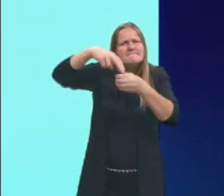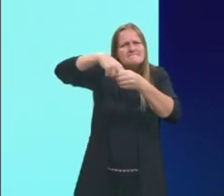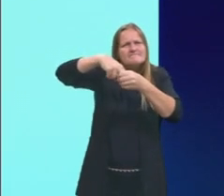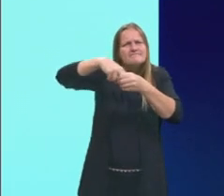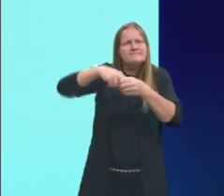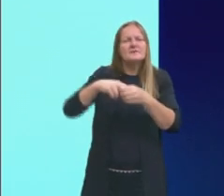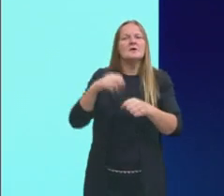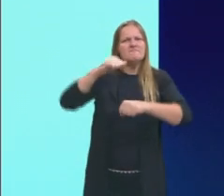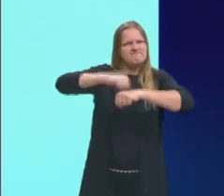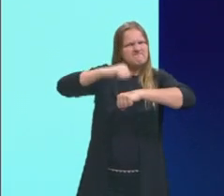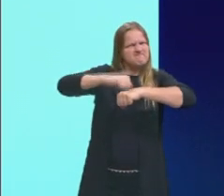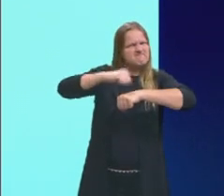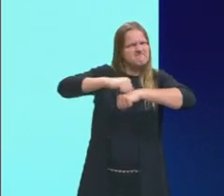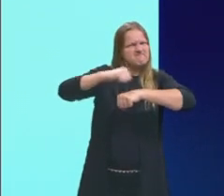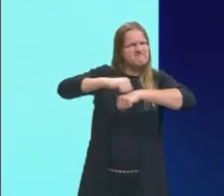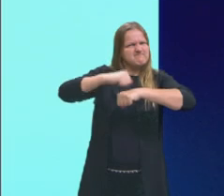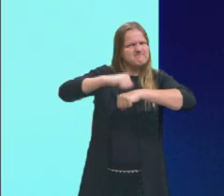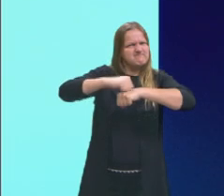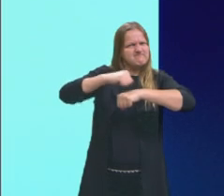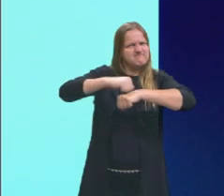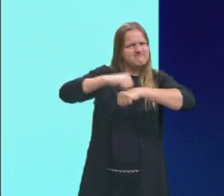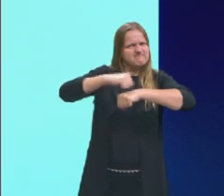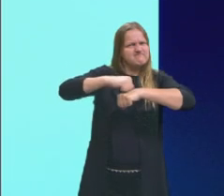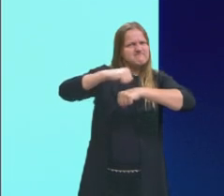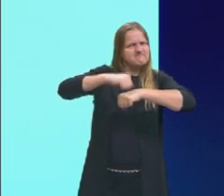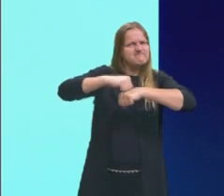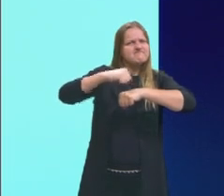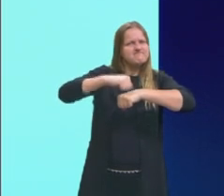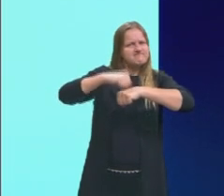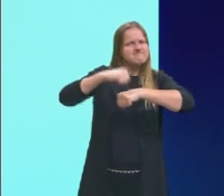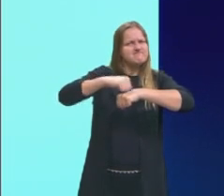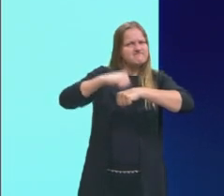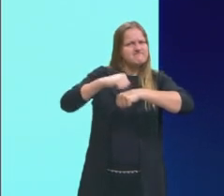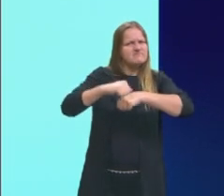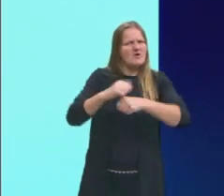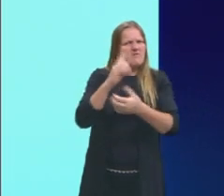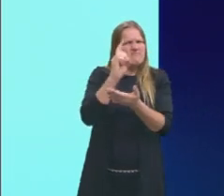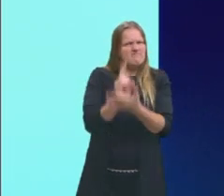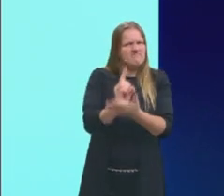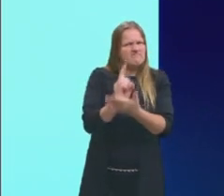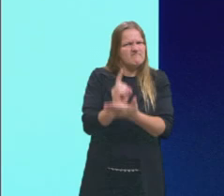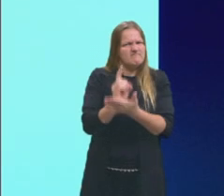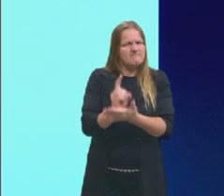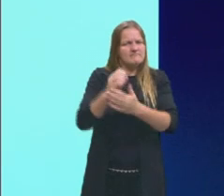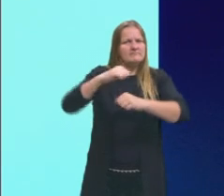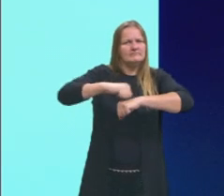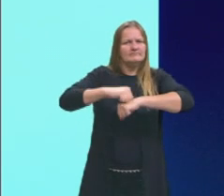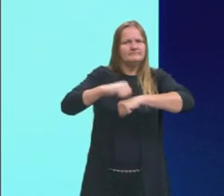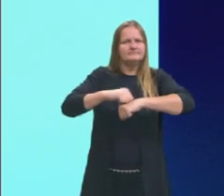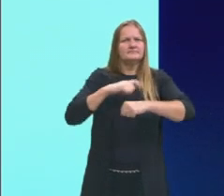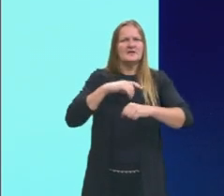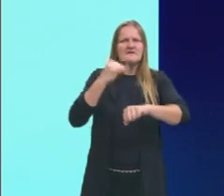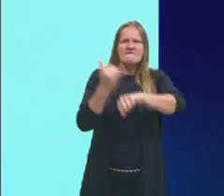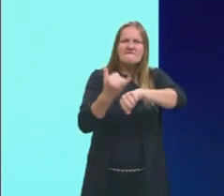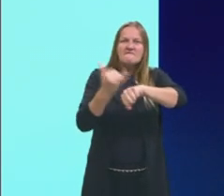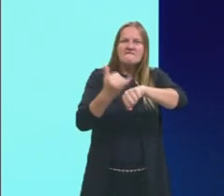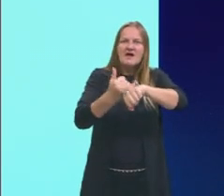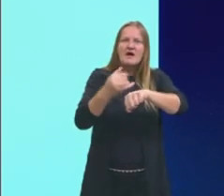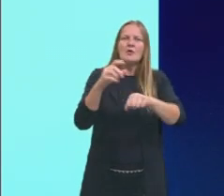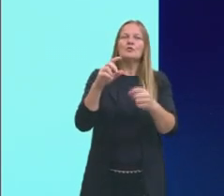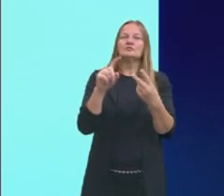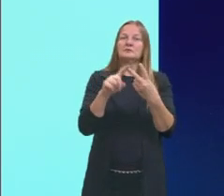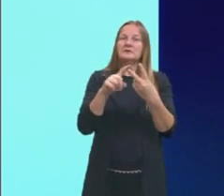ele é rígido na ele quer dizer ele é duro ele é super denso ele é composto por ferro e níquel